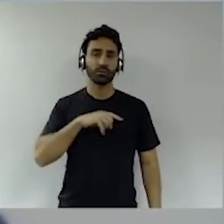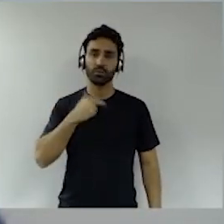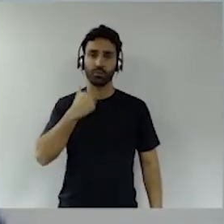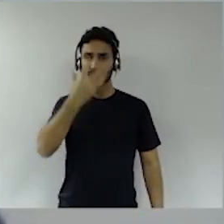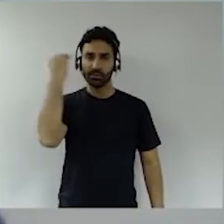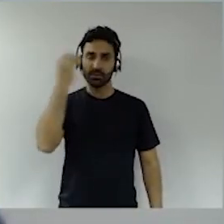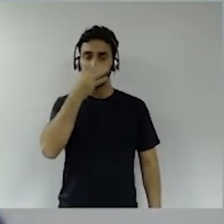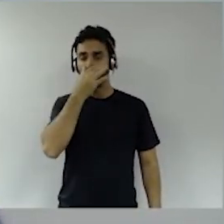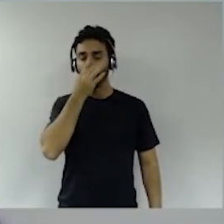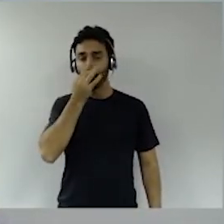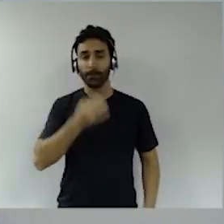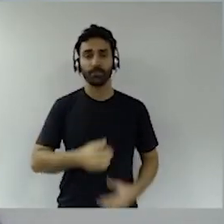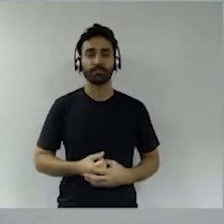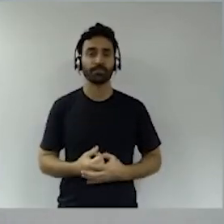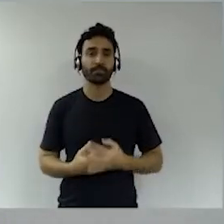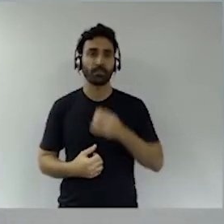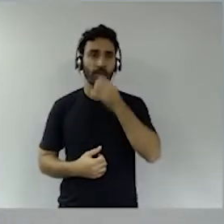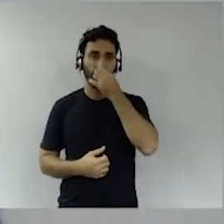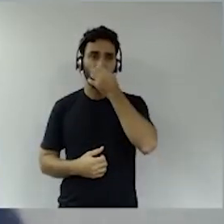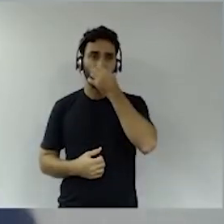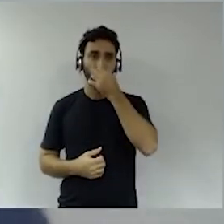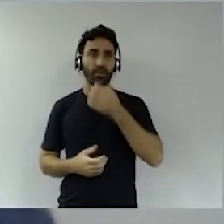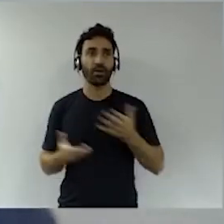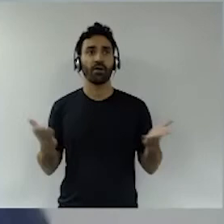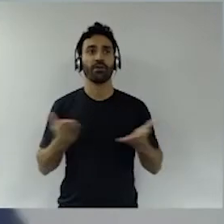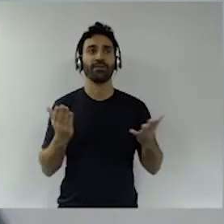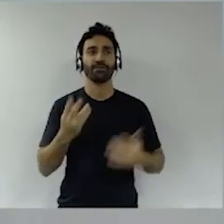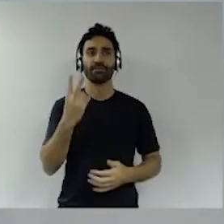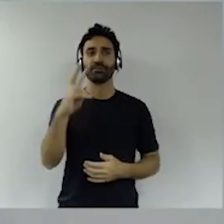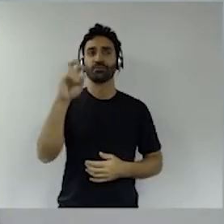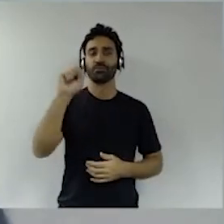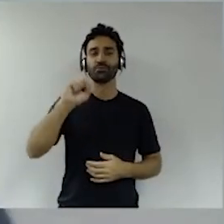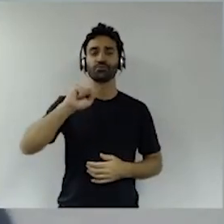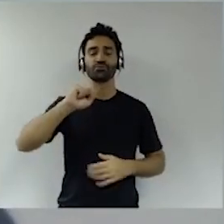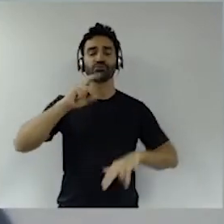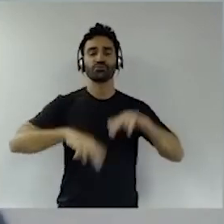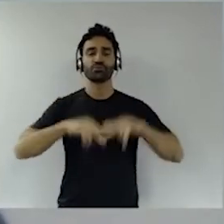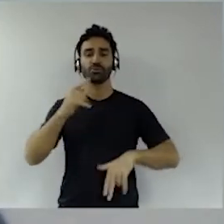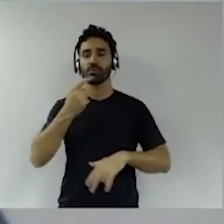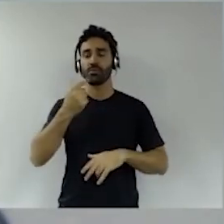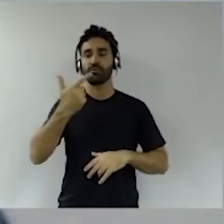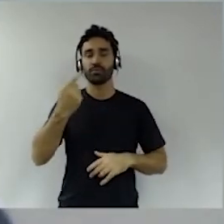esquecer. Vejam, nós estamos em 28 de julho de 2020.